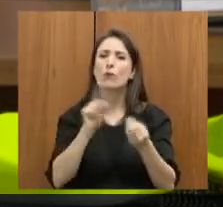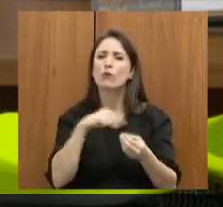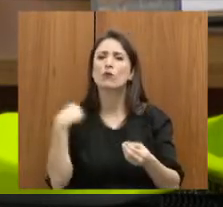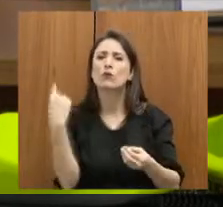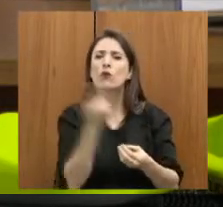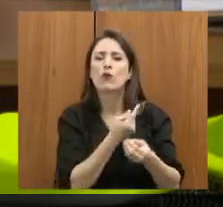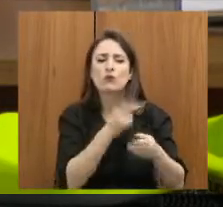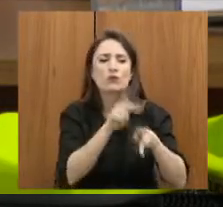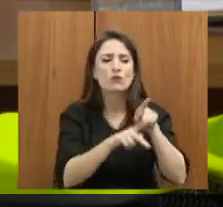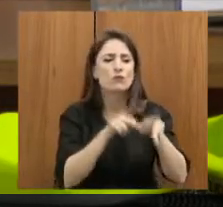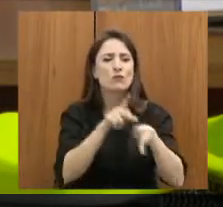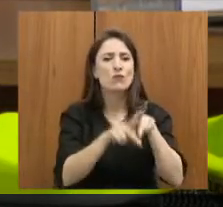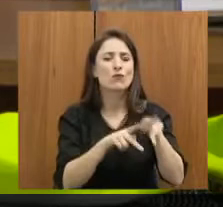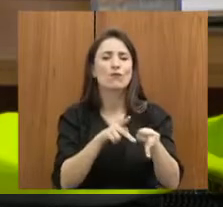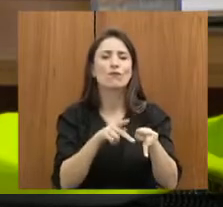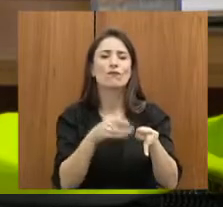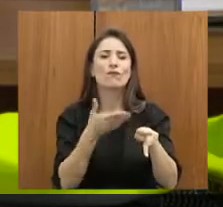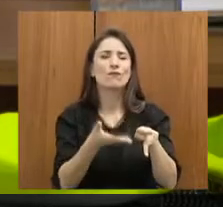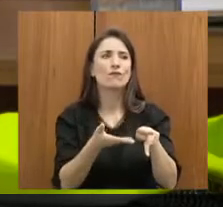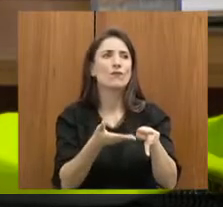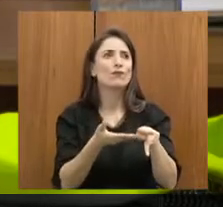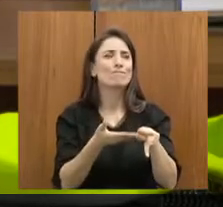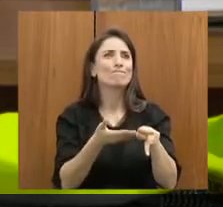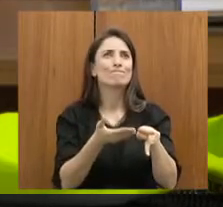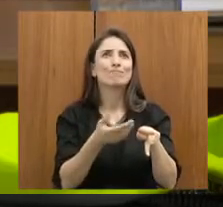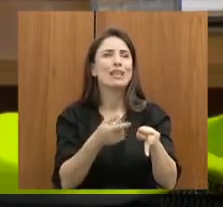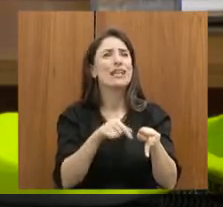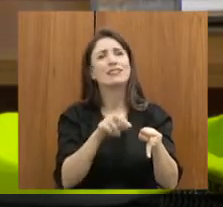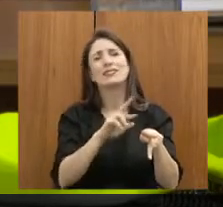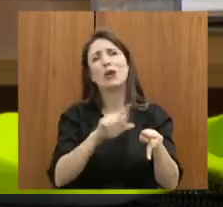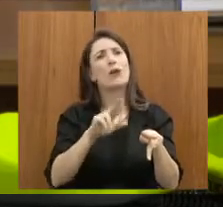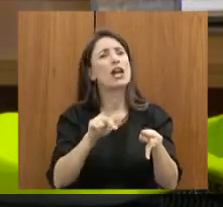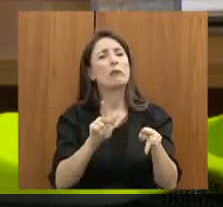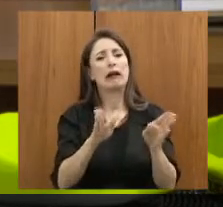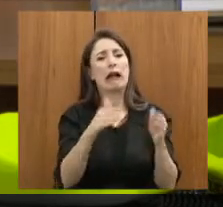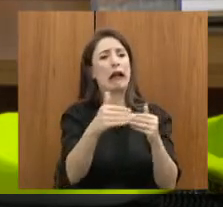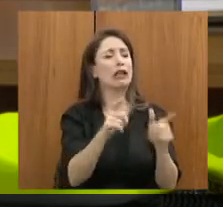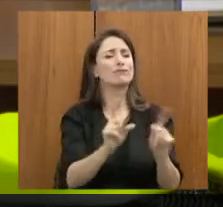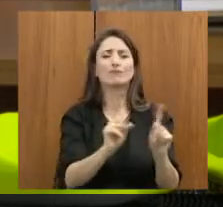não é uma caixinha como nós somos um coletivo